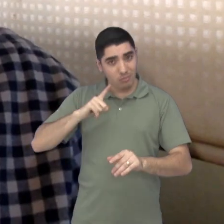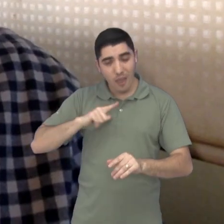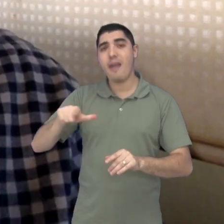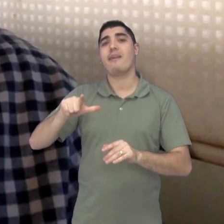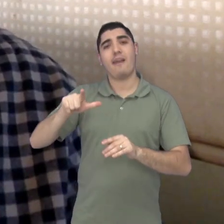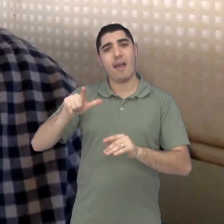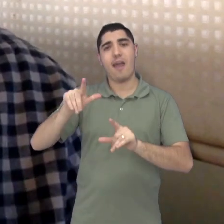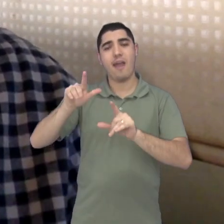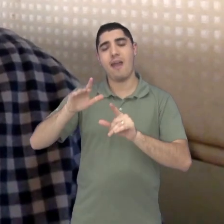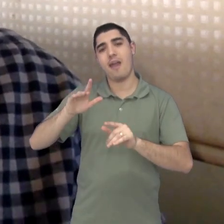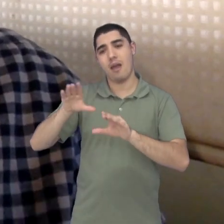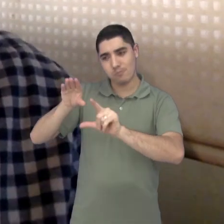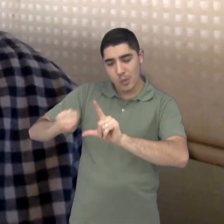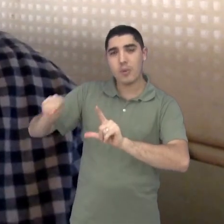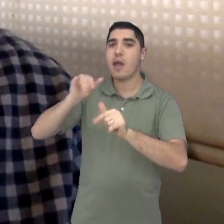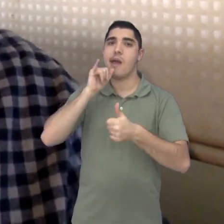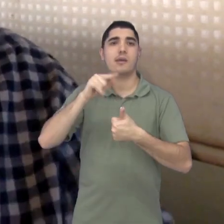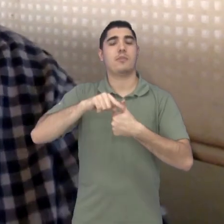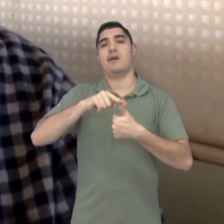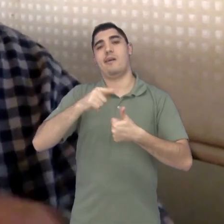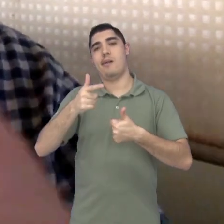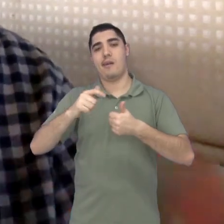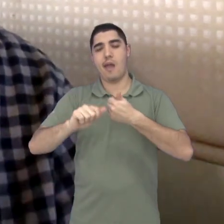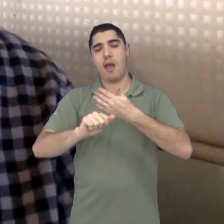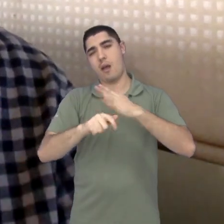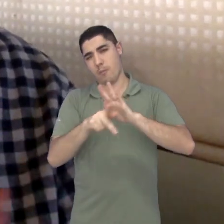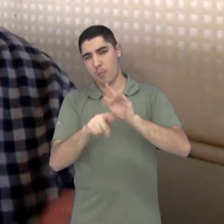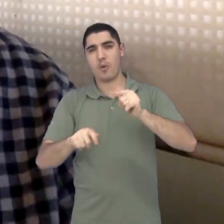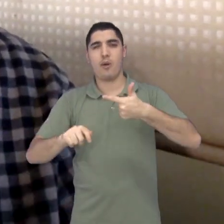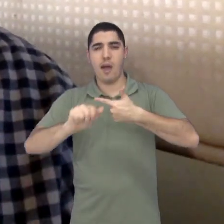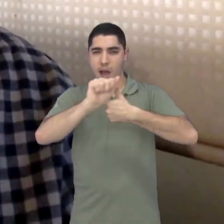Amazon, a Disney, a Globoplay,